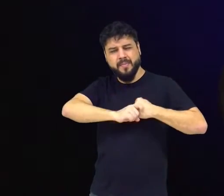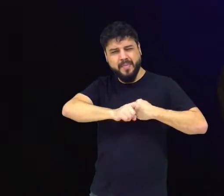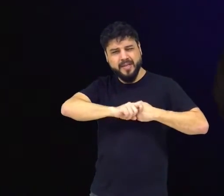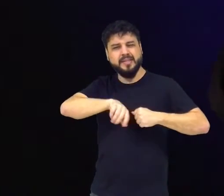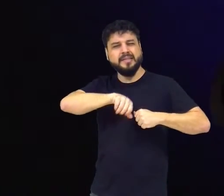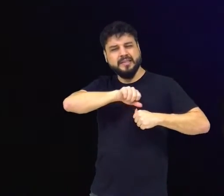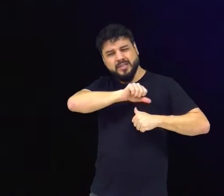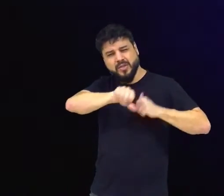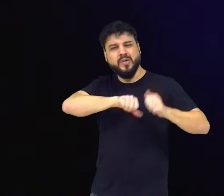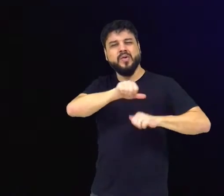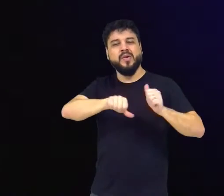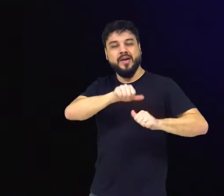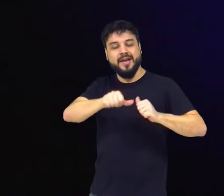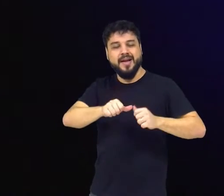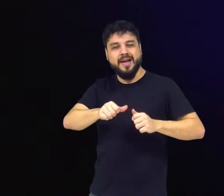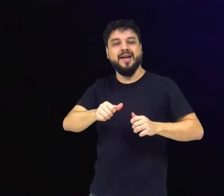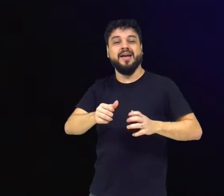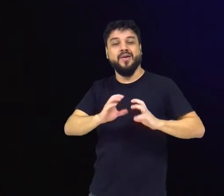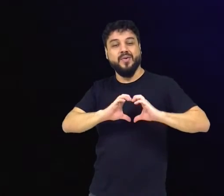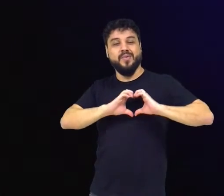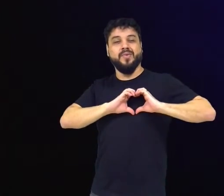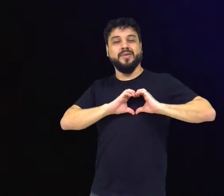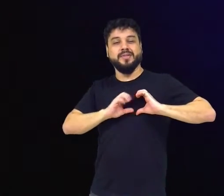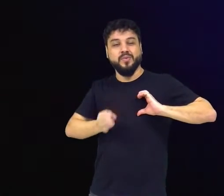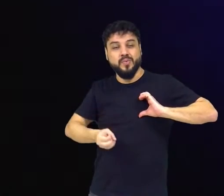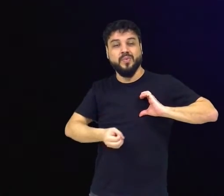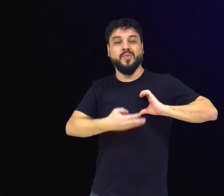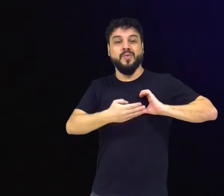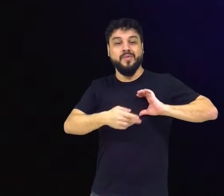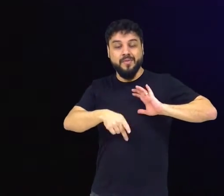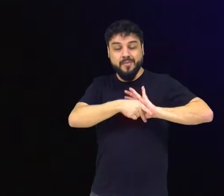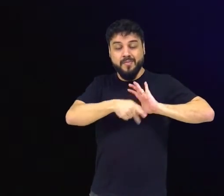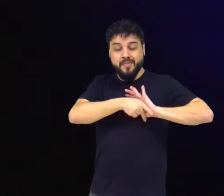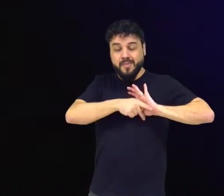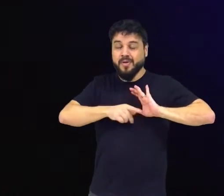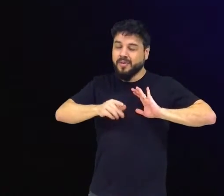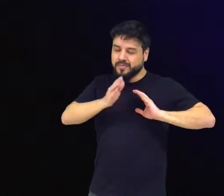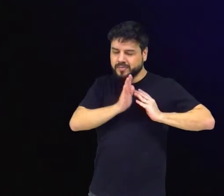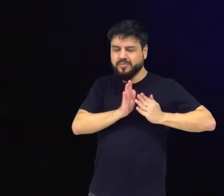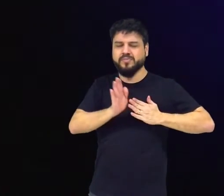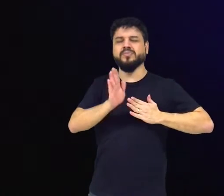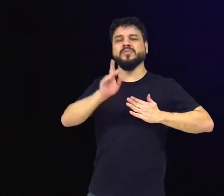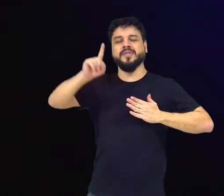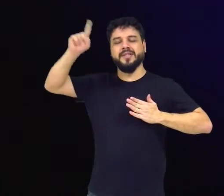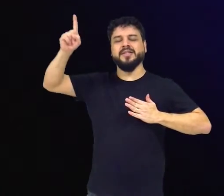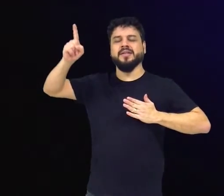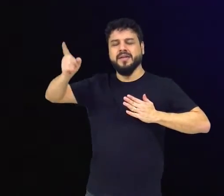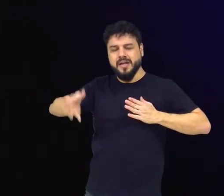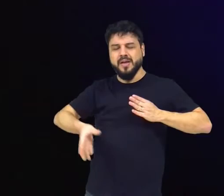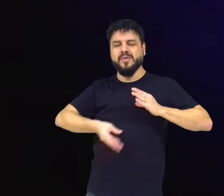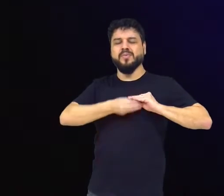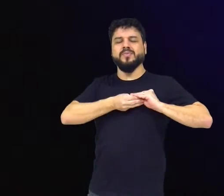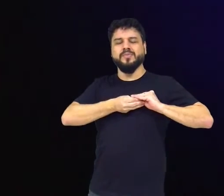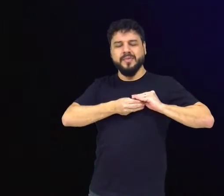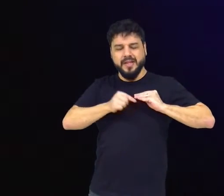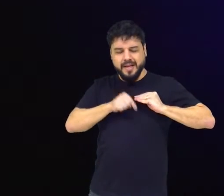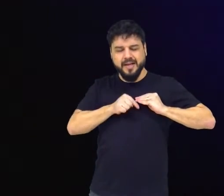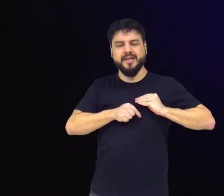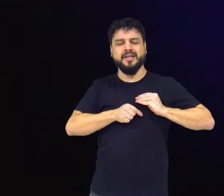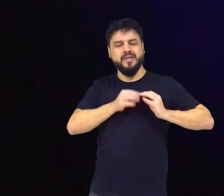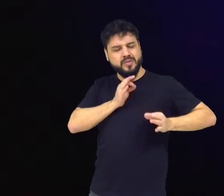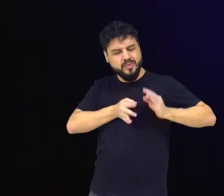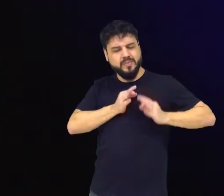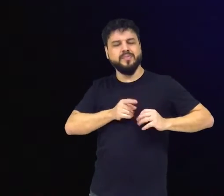lhes darei um coração de carne, para que andem nos meus estatutos e guardem os meus juízos e os cumpram.